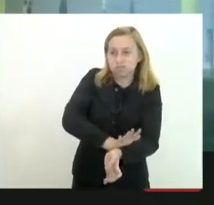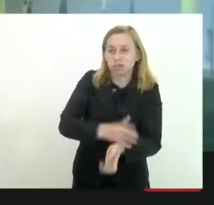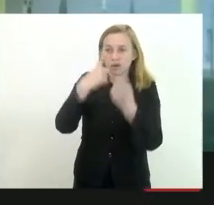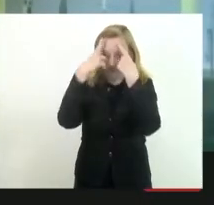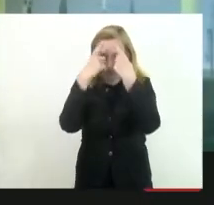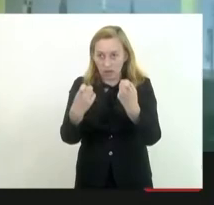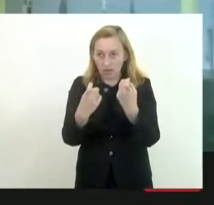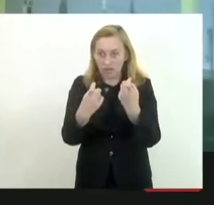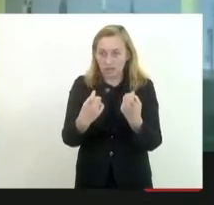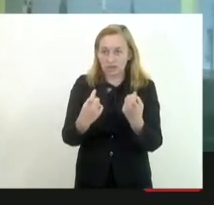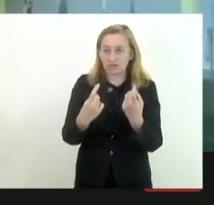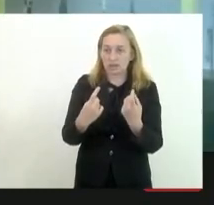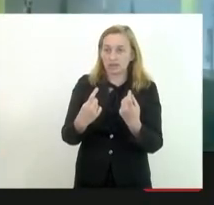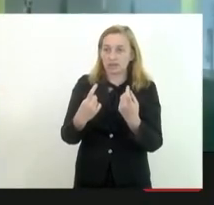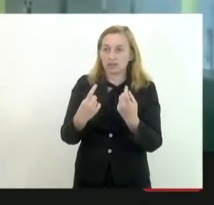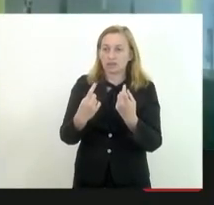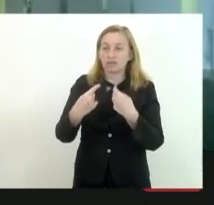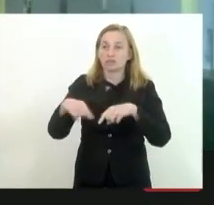violência religiosa.